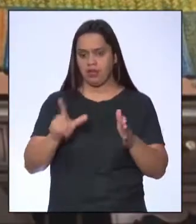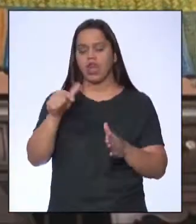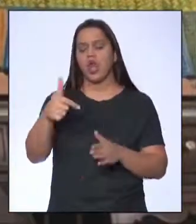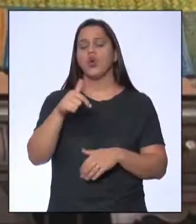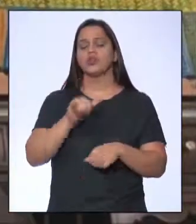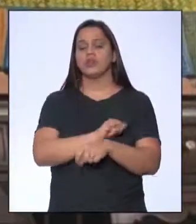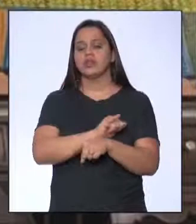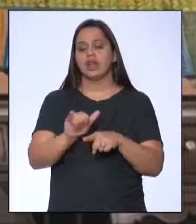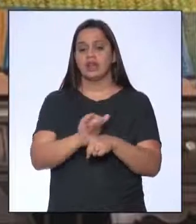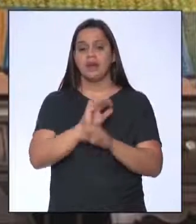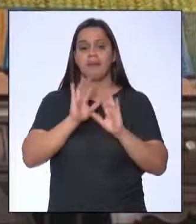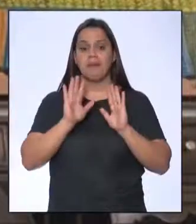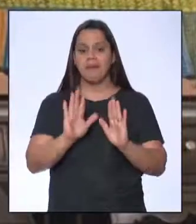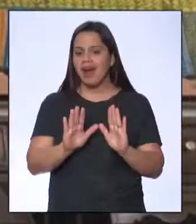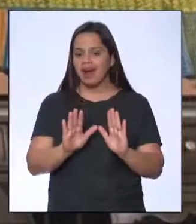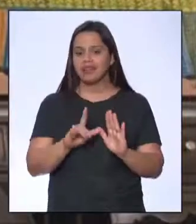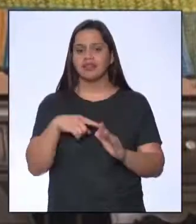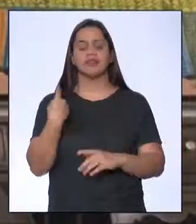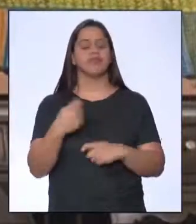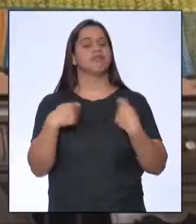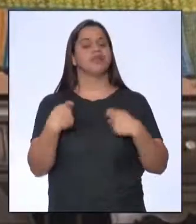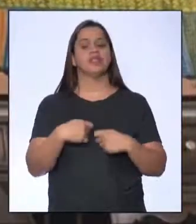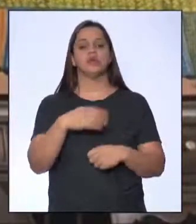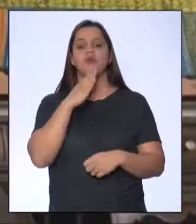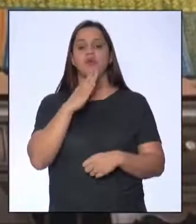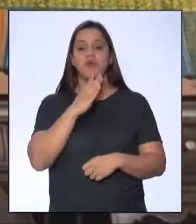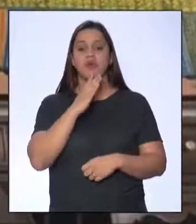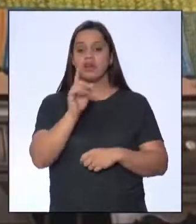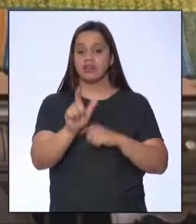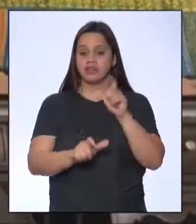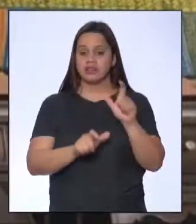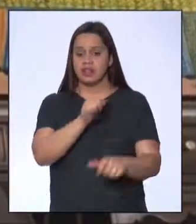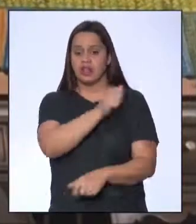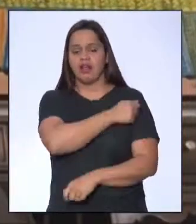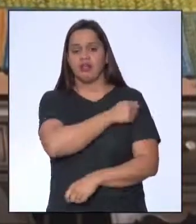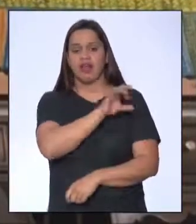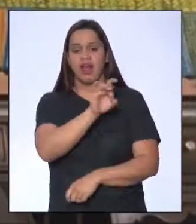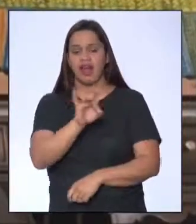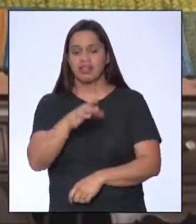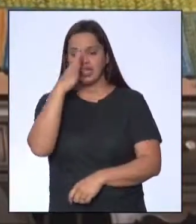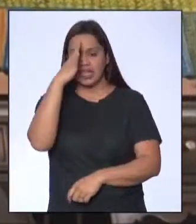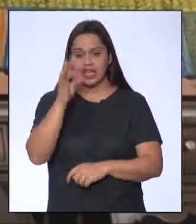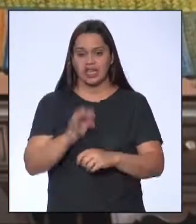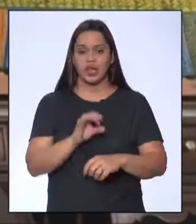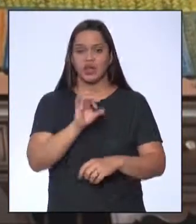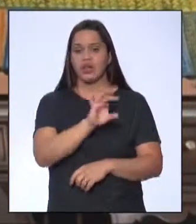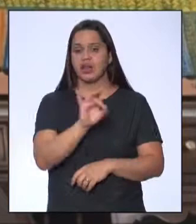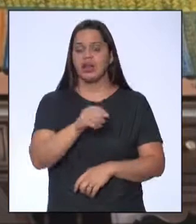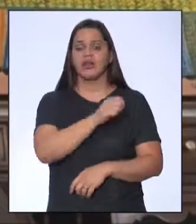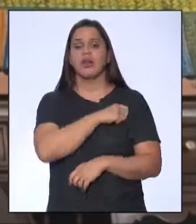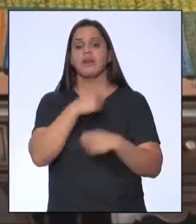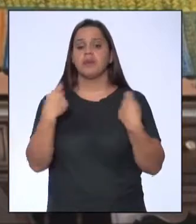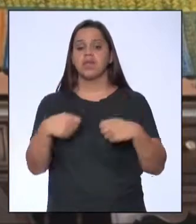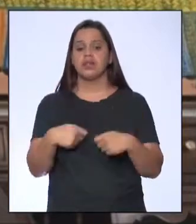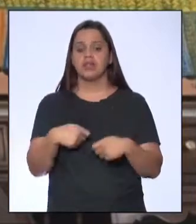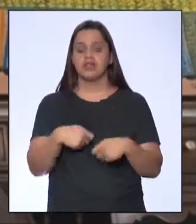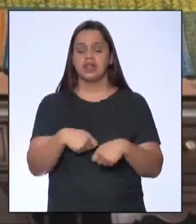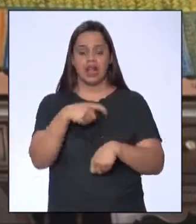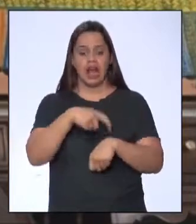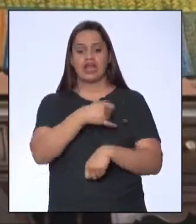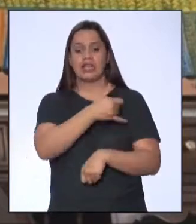aluno, entender as demandas e as necessidades dele naquela faixa etária, naquele